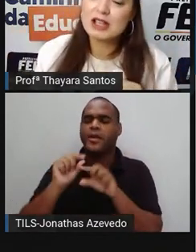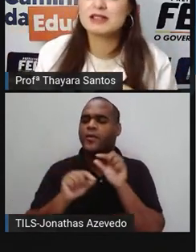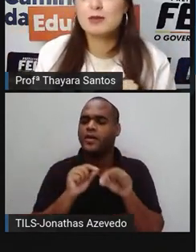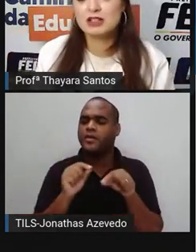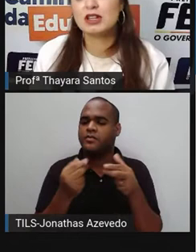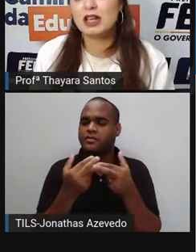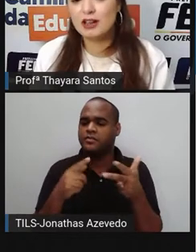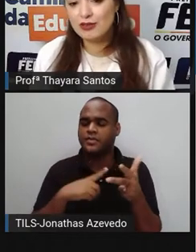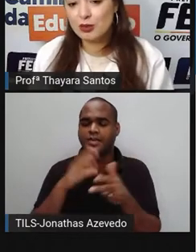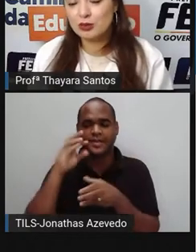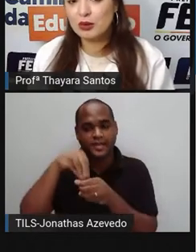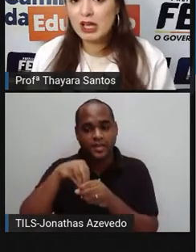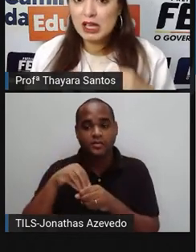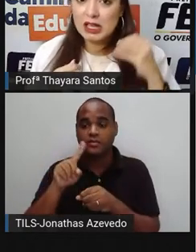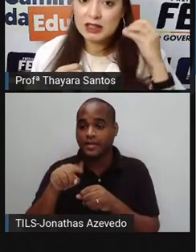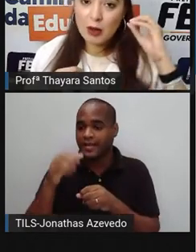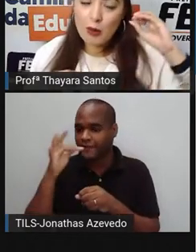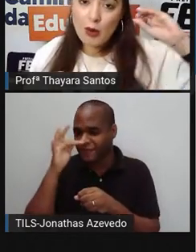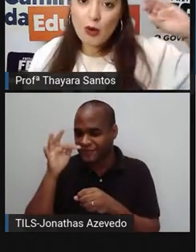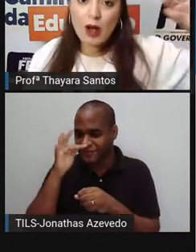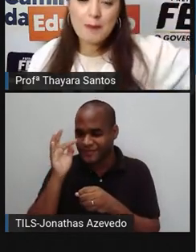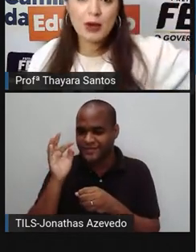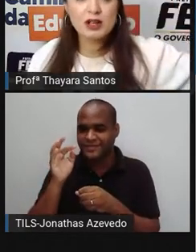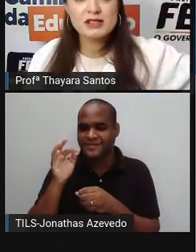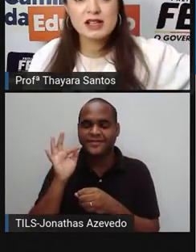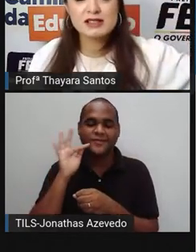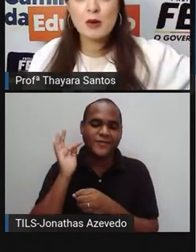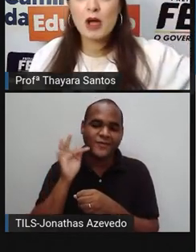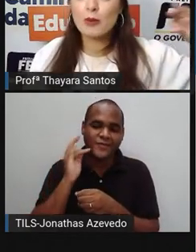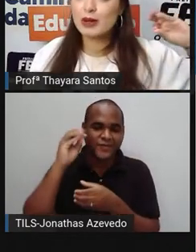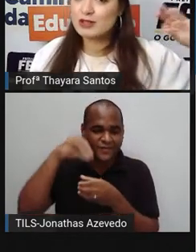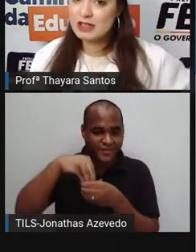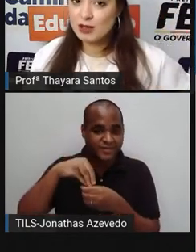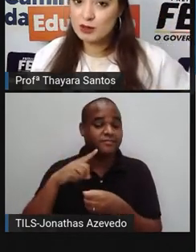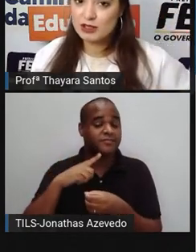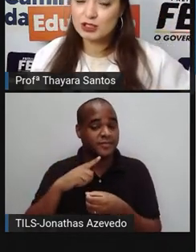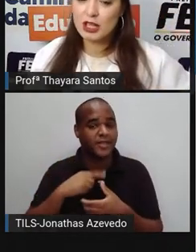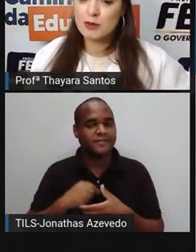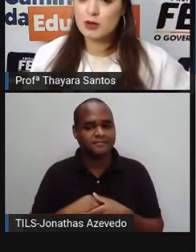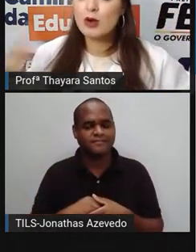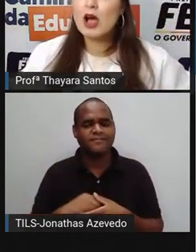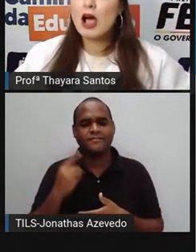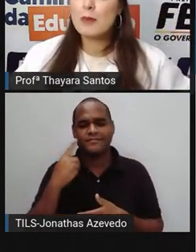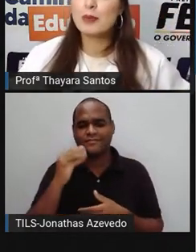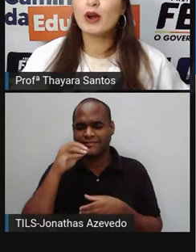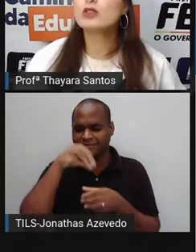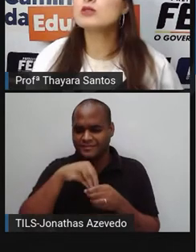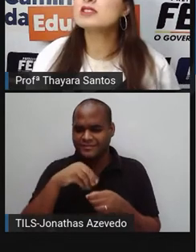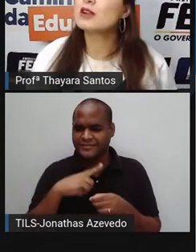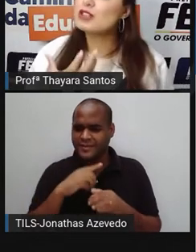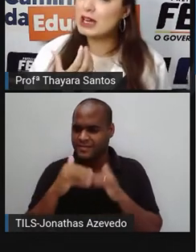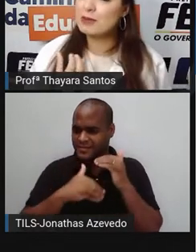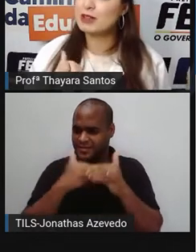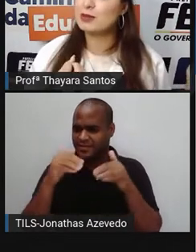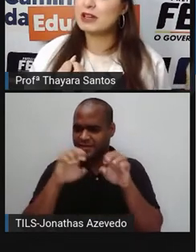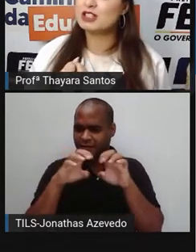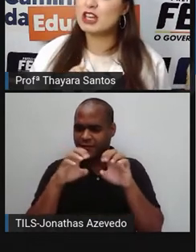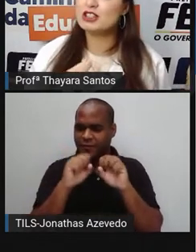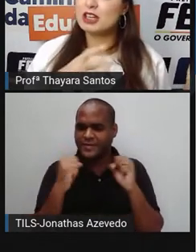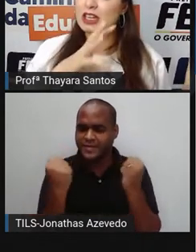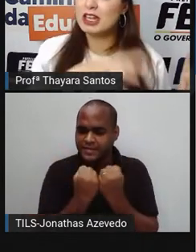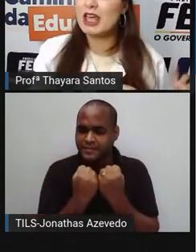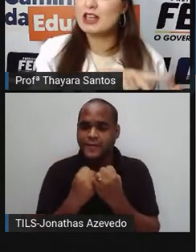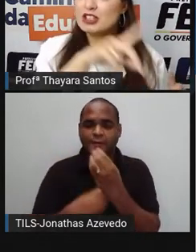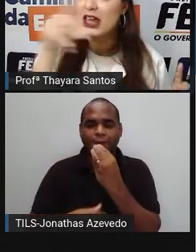tá Dentro da semente daquele fruto então a polinização é um processo ecossistêmico a produção de alimentos